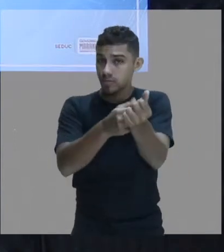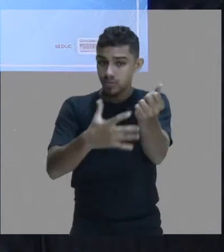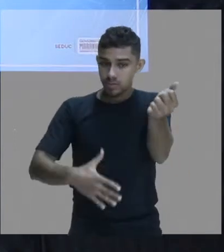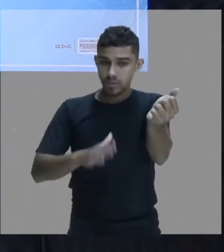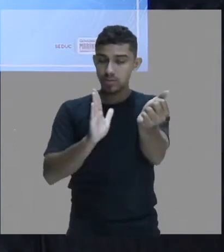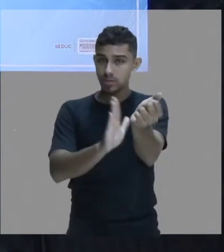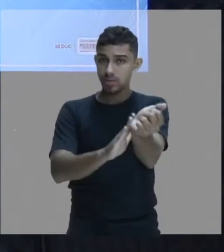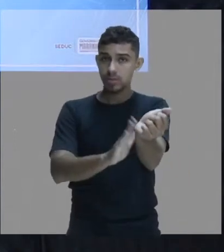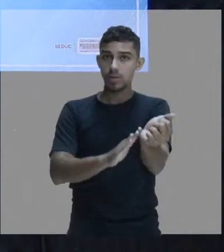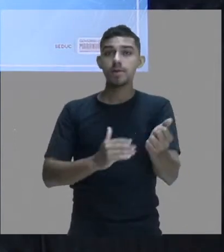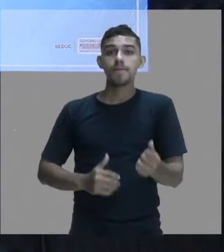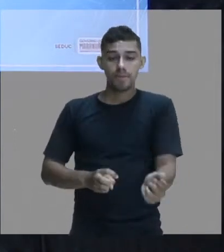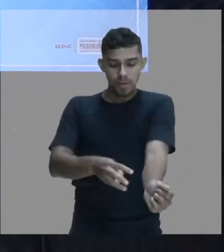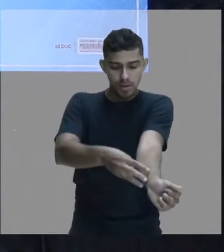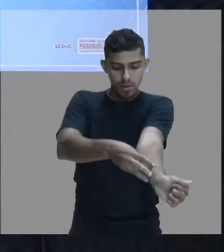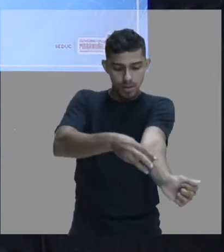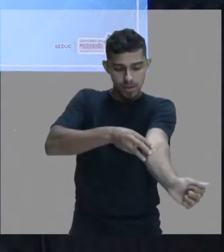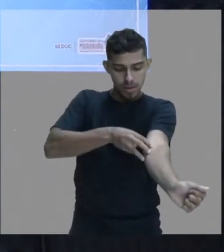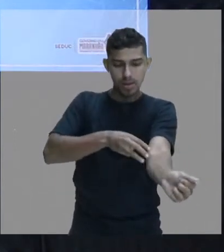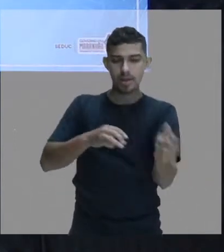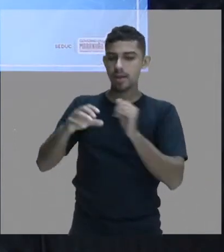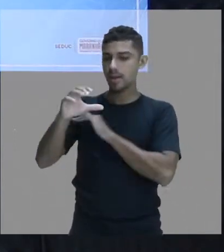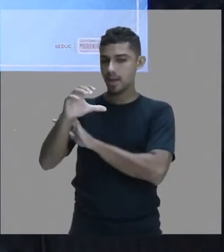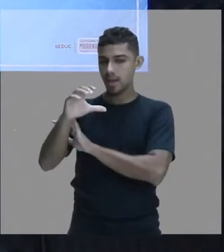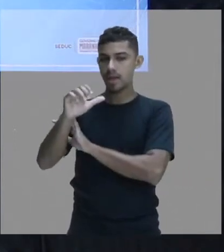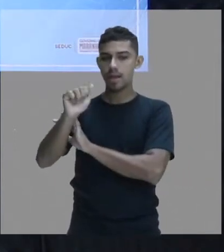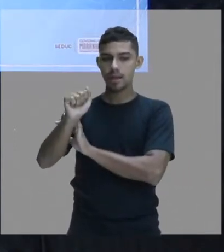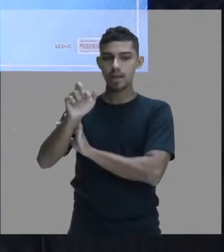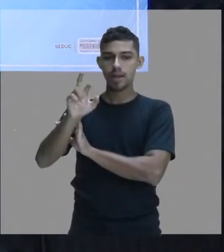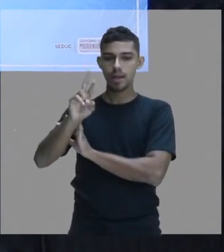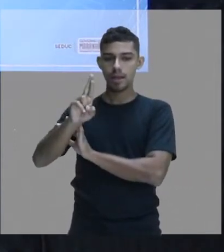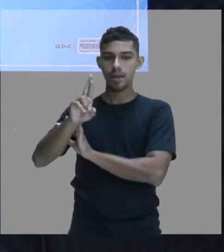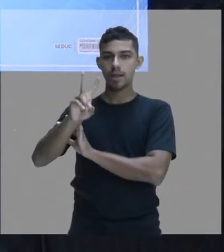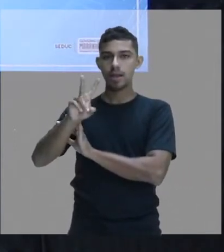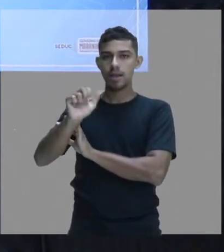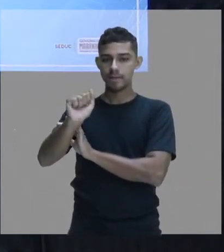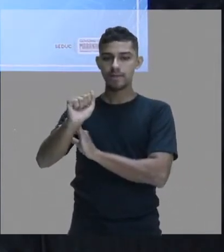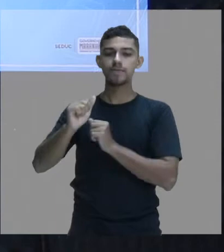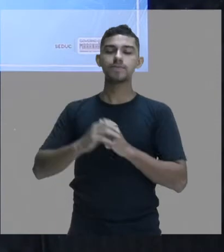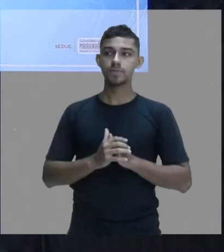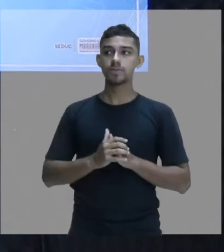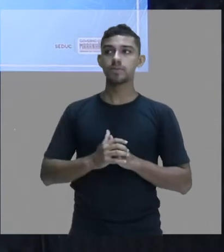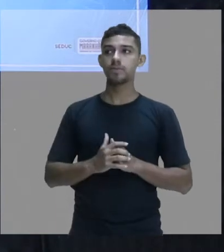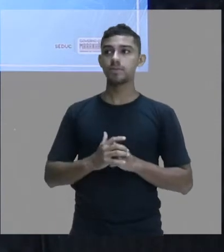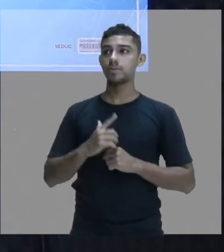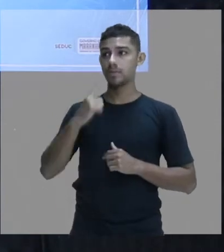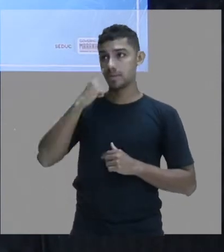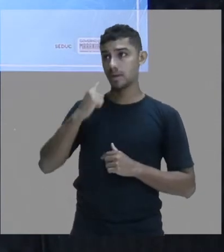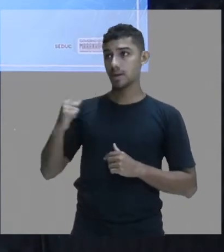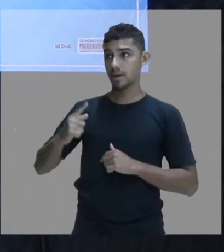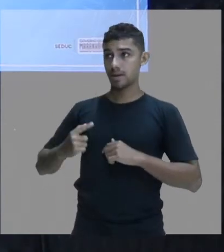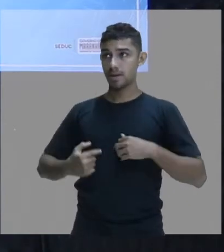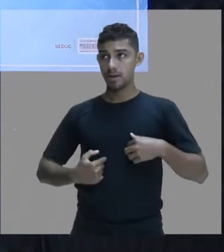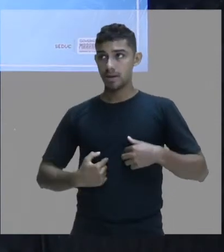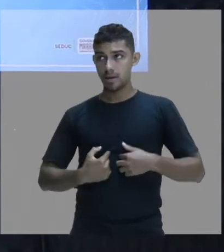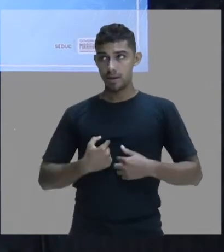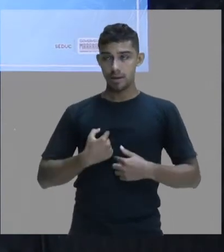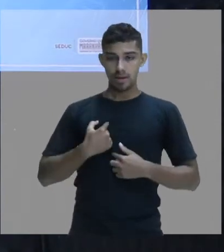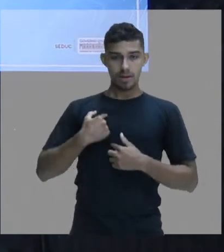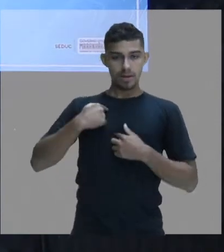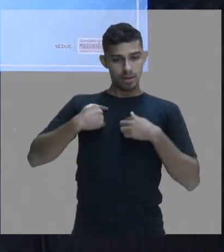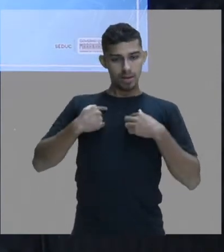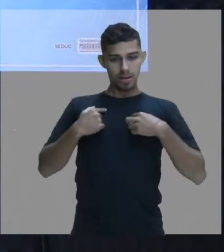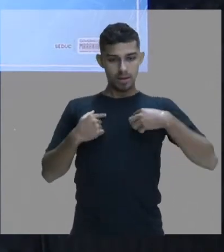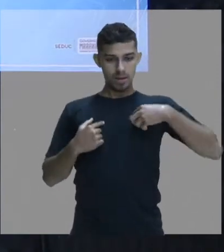entra através da veia cava, que é essa veia aqui, ó. Tanto inferior, que vem dos membros inferiores, quanto a